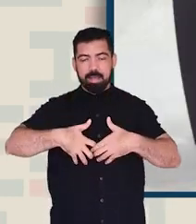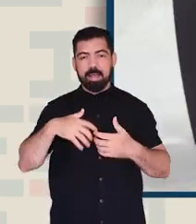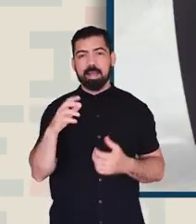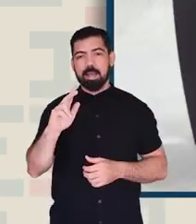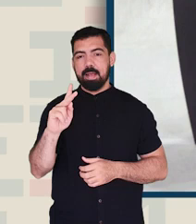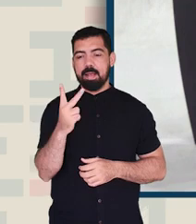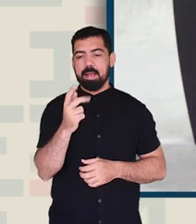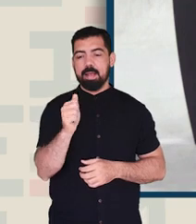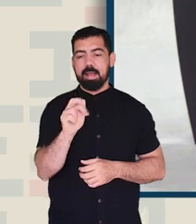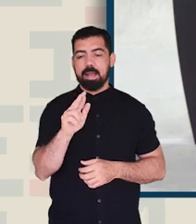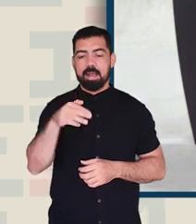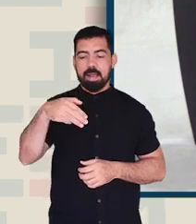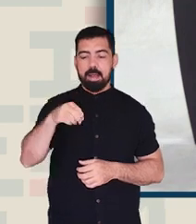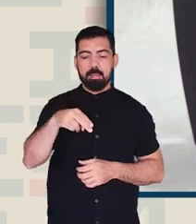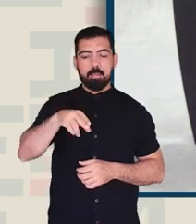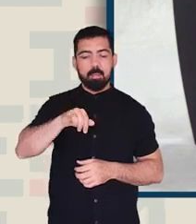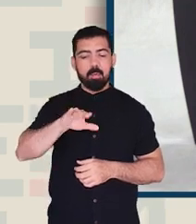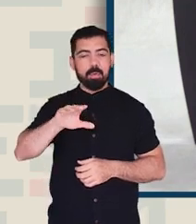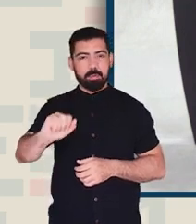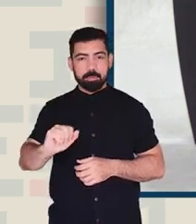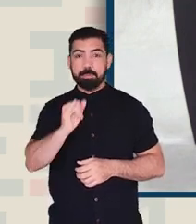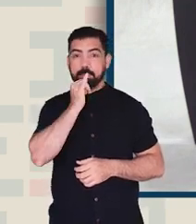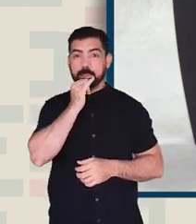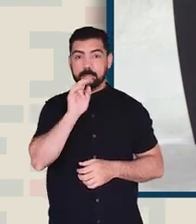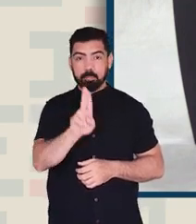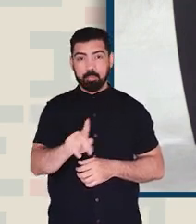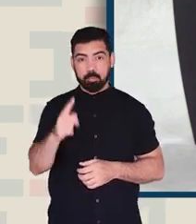com essa trompa aqui.